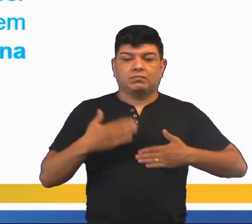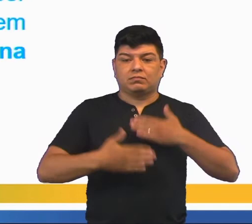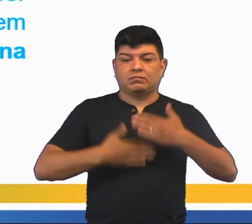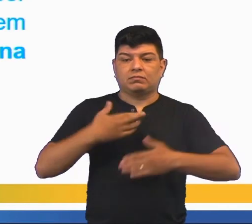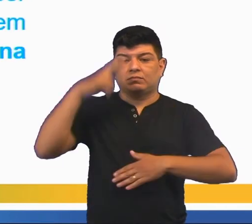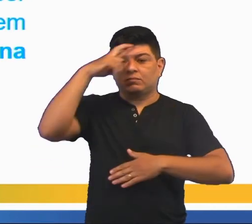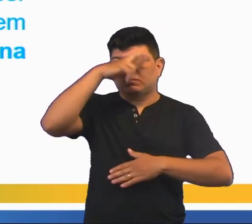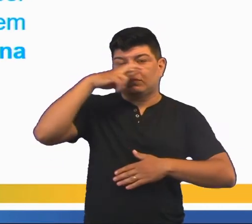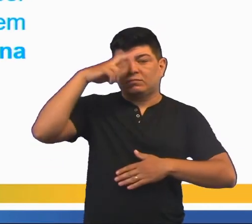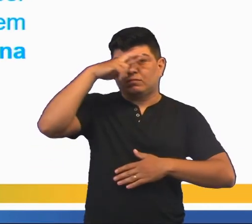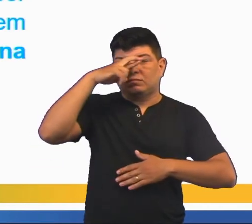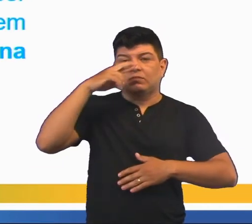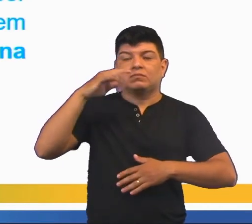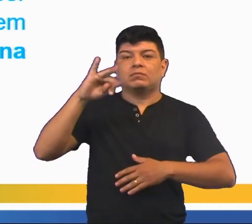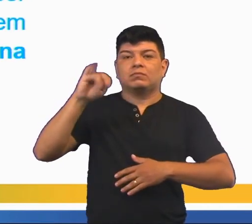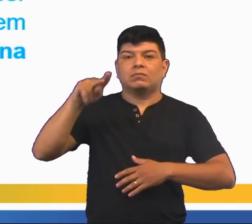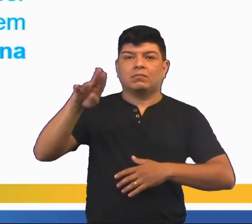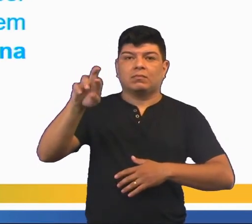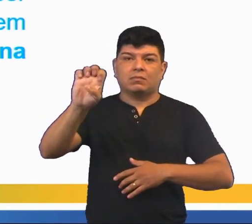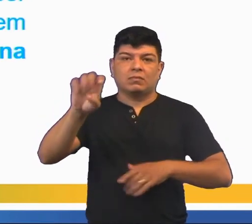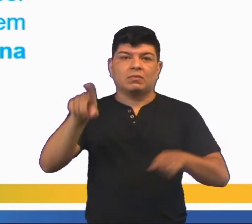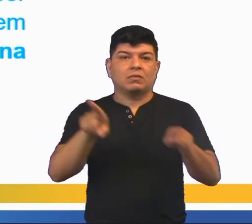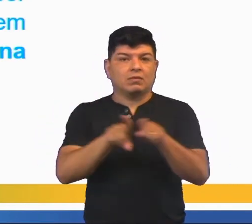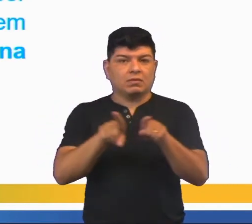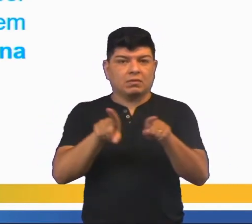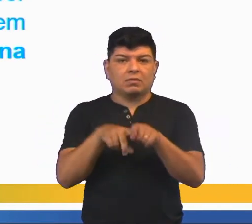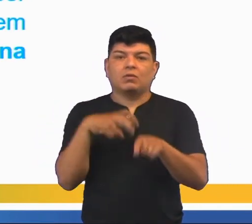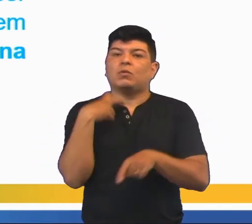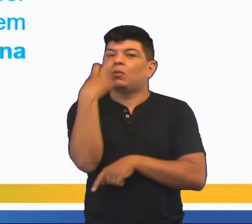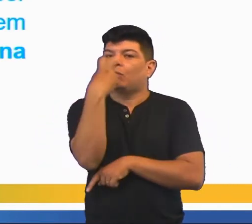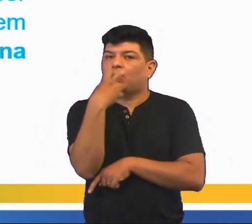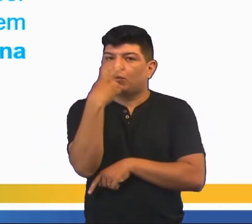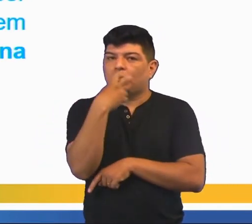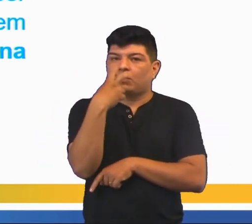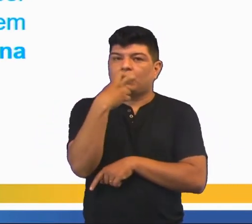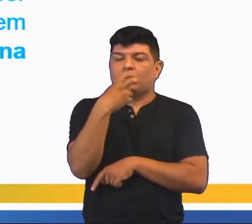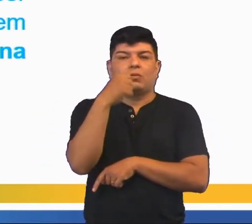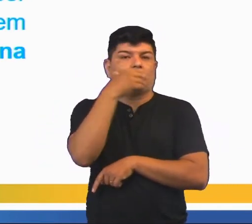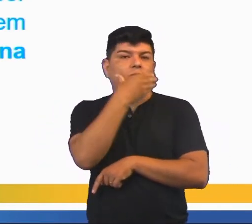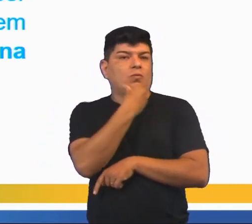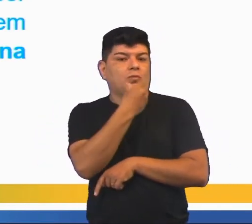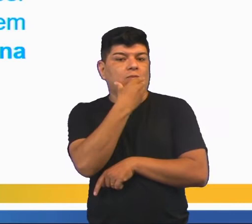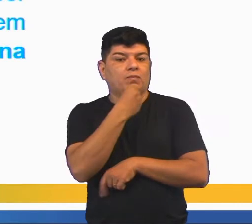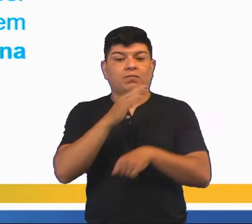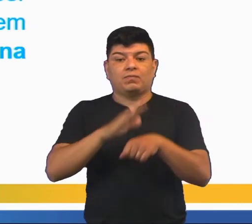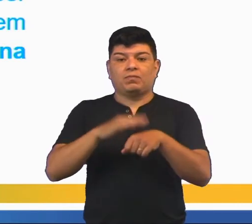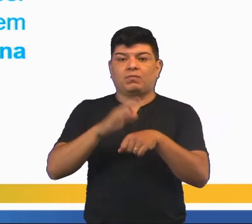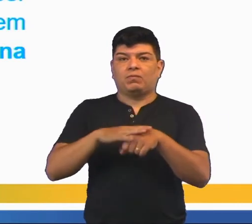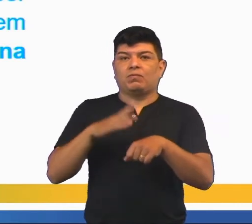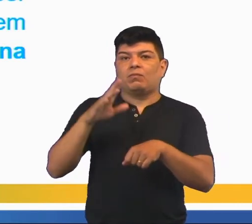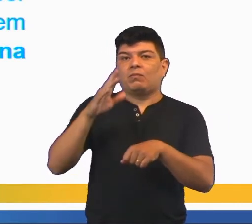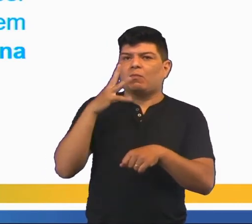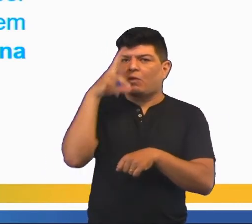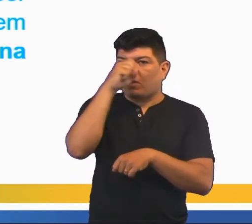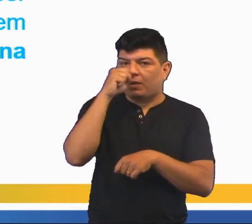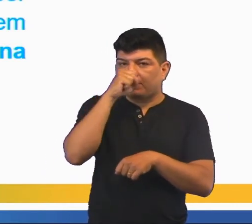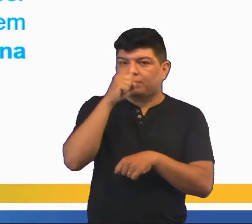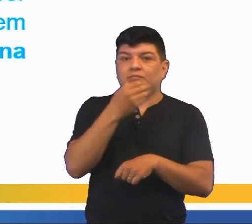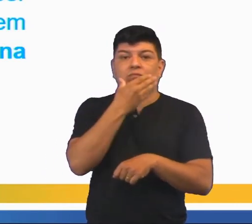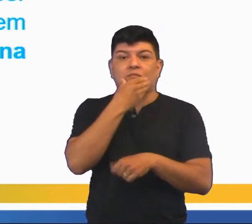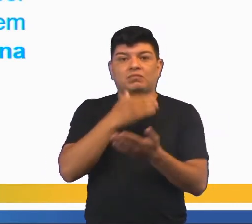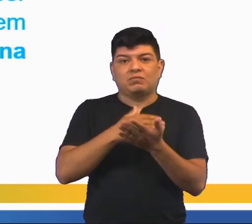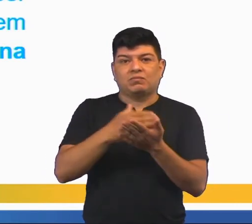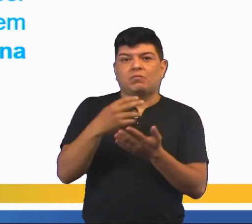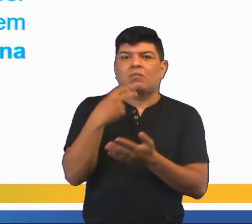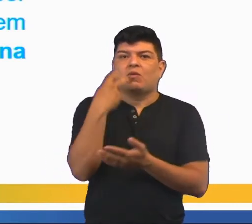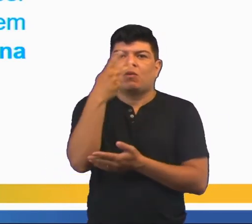durante a puberdade é observado alterações no timbre de voz masculina, o qual se torna mais grave. O menino começa,